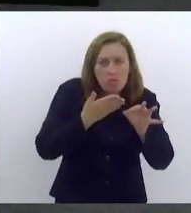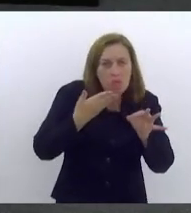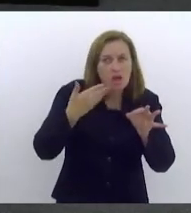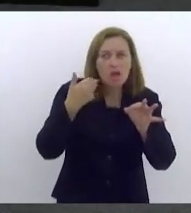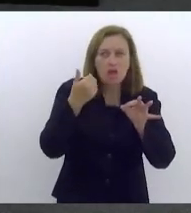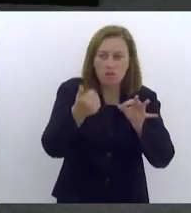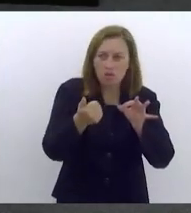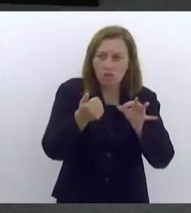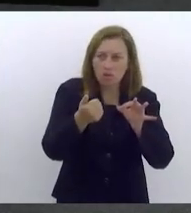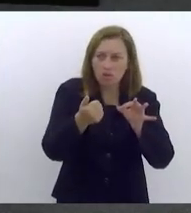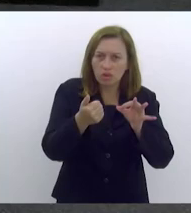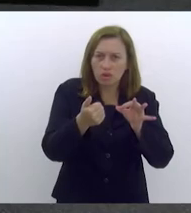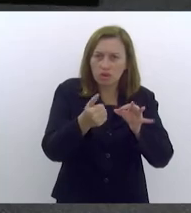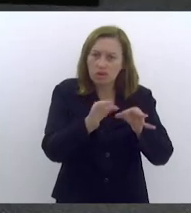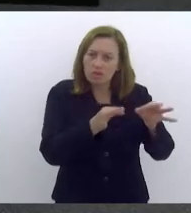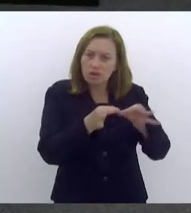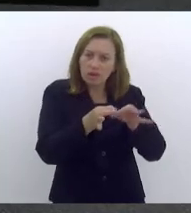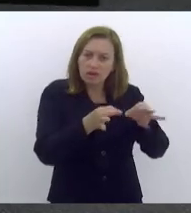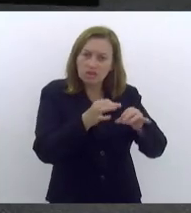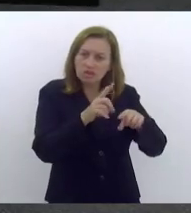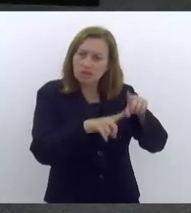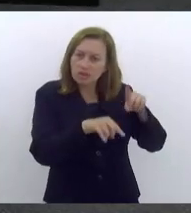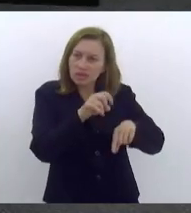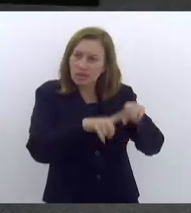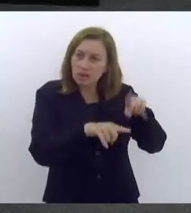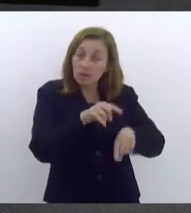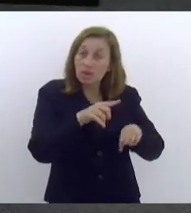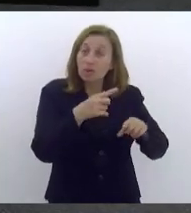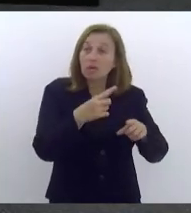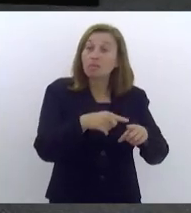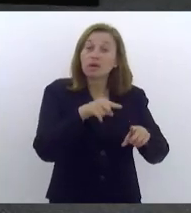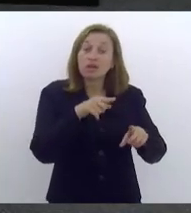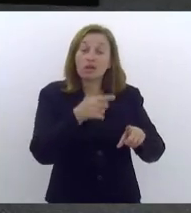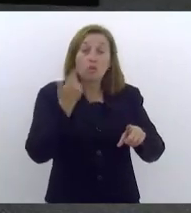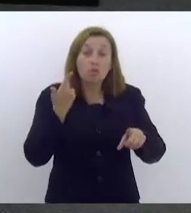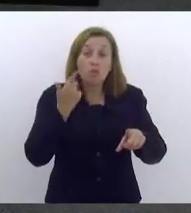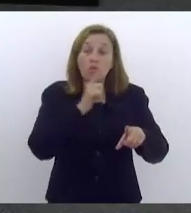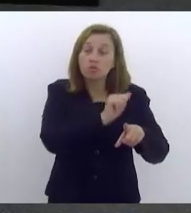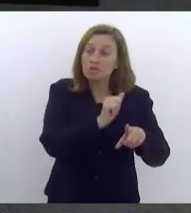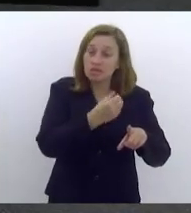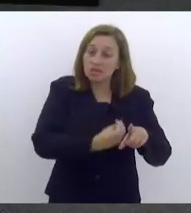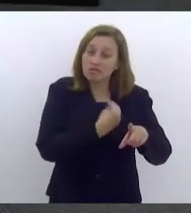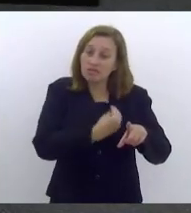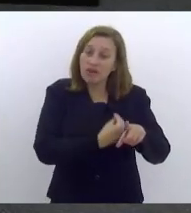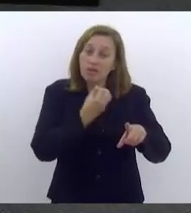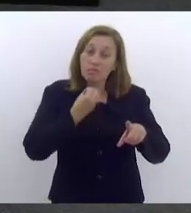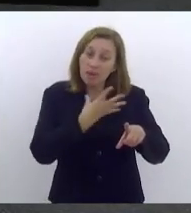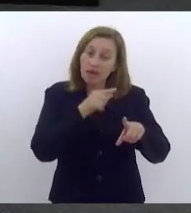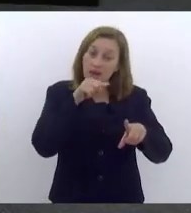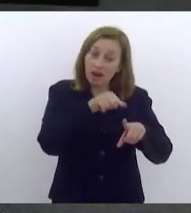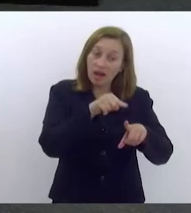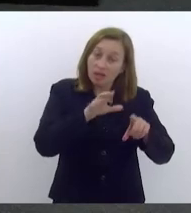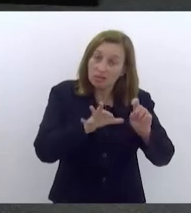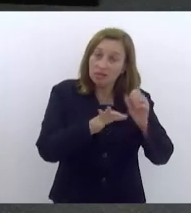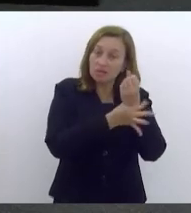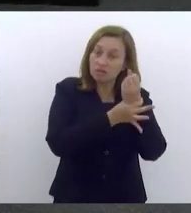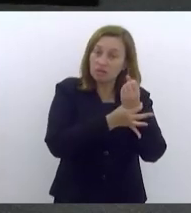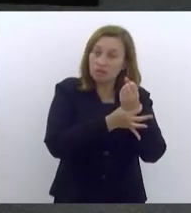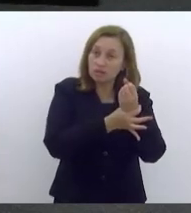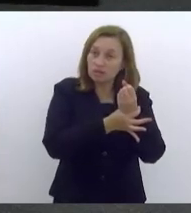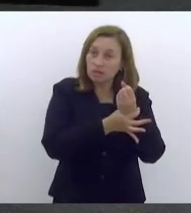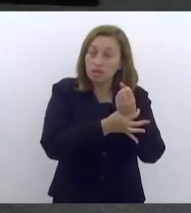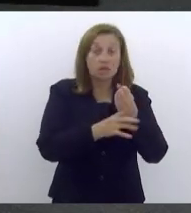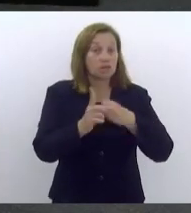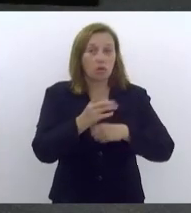melhorias, com encalhamento da água, para que essa casa saia do risco ou diminua o risco e as pessoas possam morar lá em segurança. Não ter